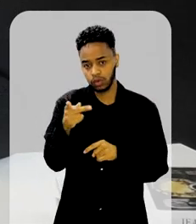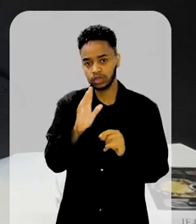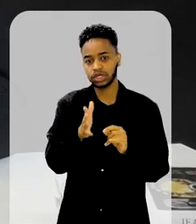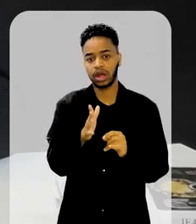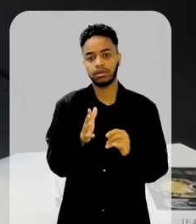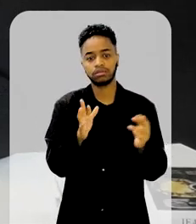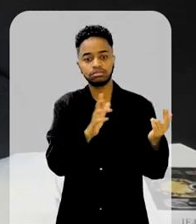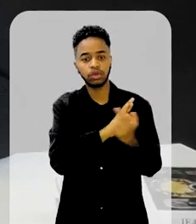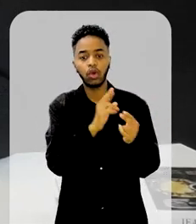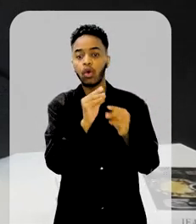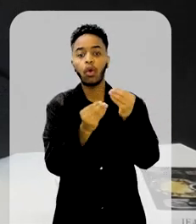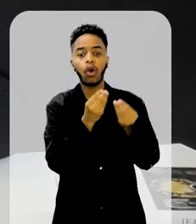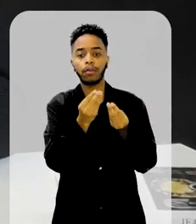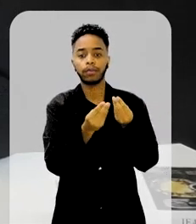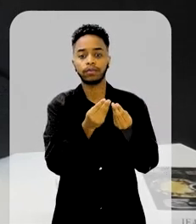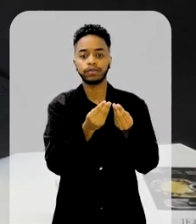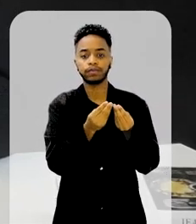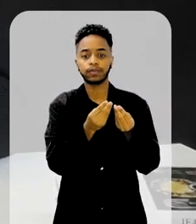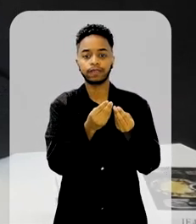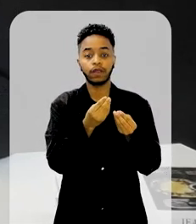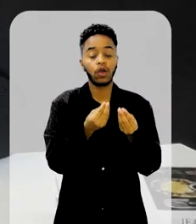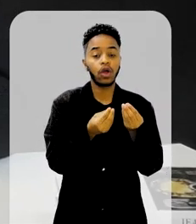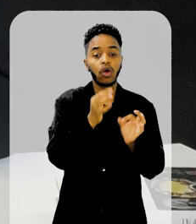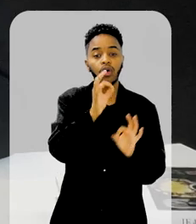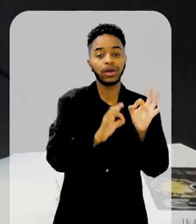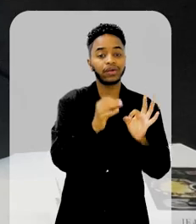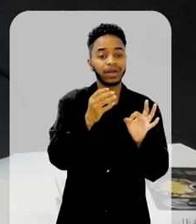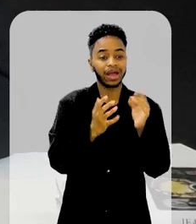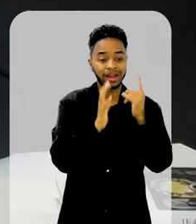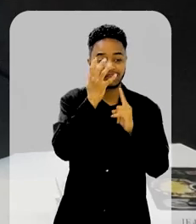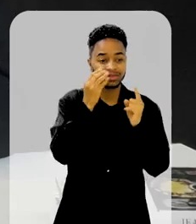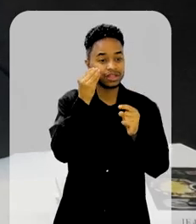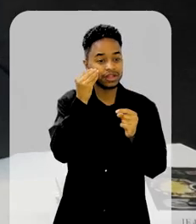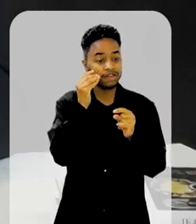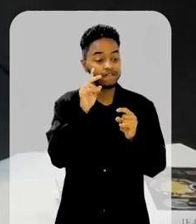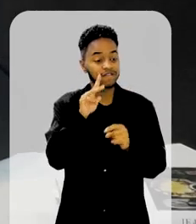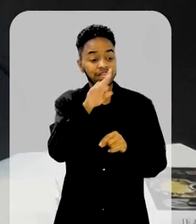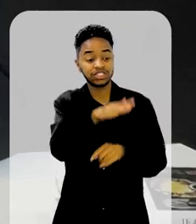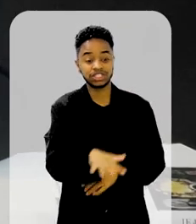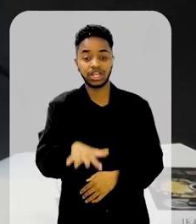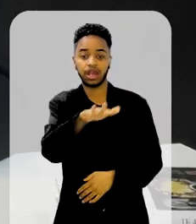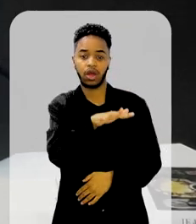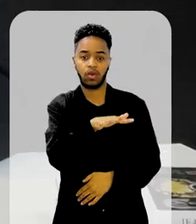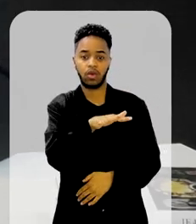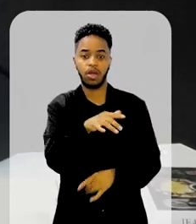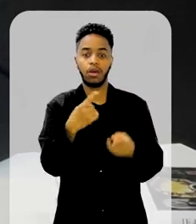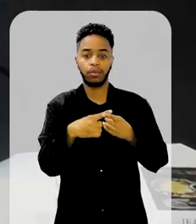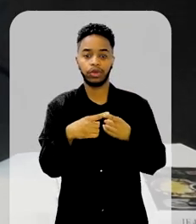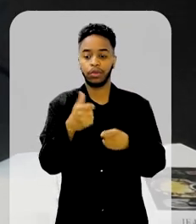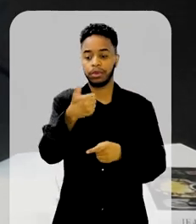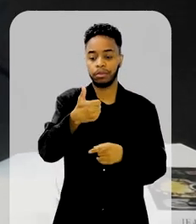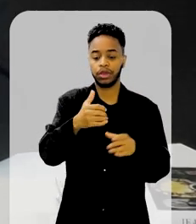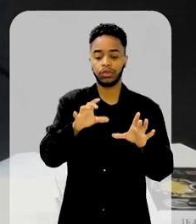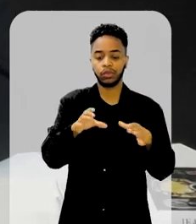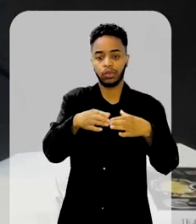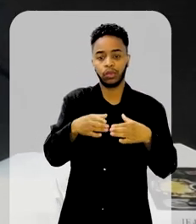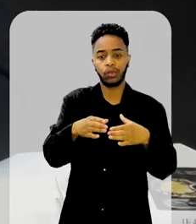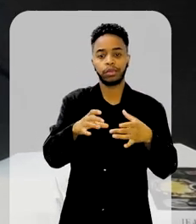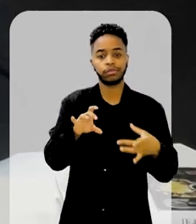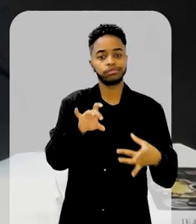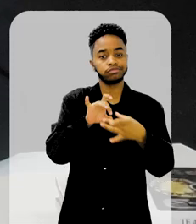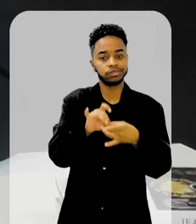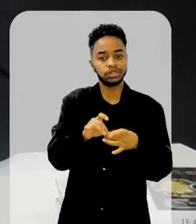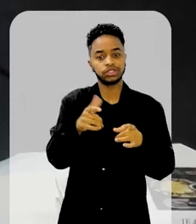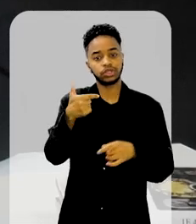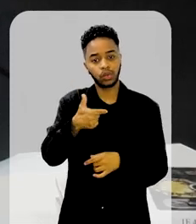vezes aí que a relação com carnavalo você constrói um carnaval para ser visto como um todo sim o meu abre alas dialoga com o segundo